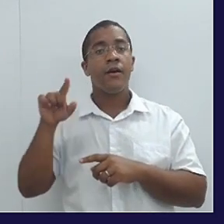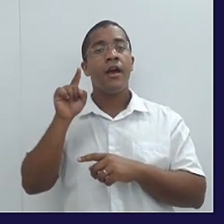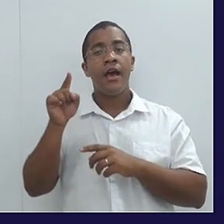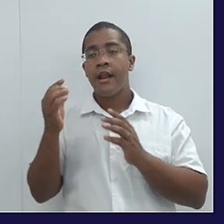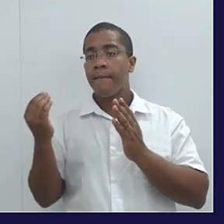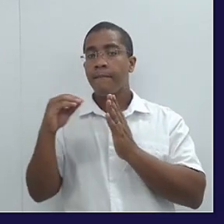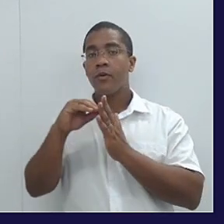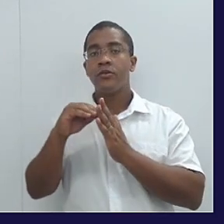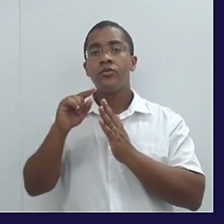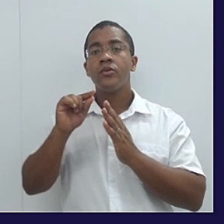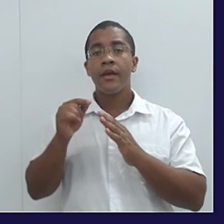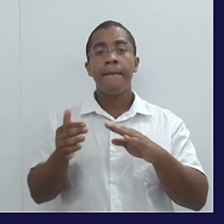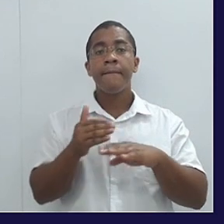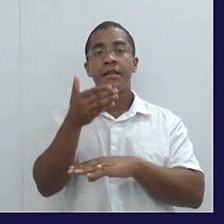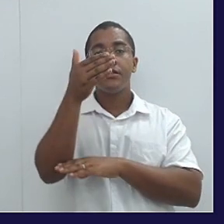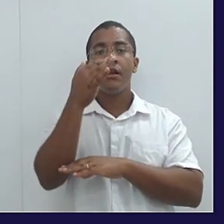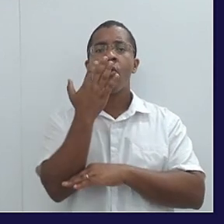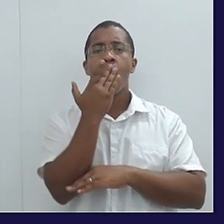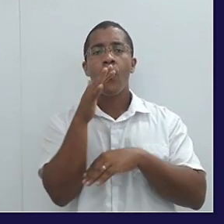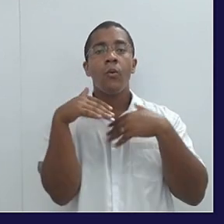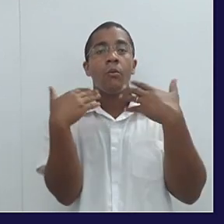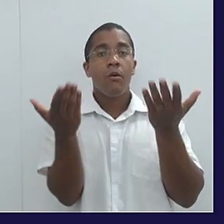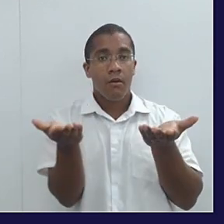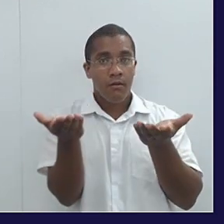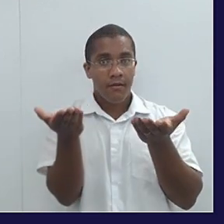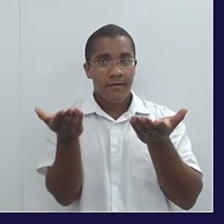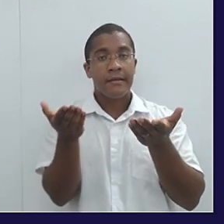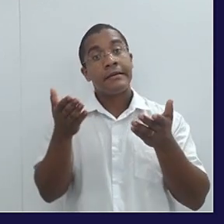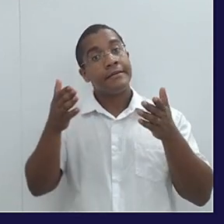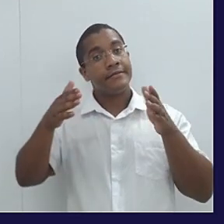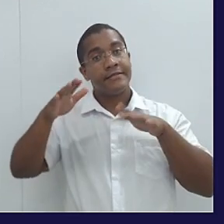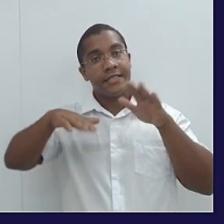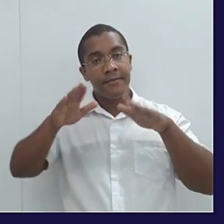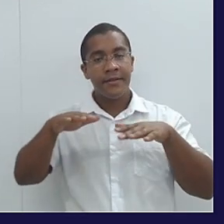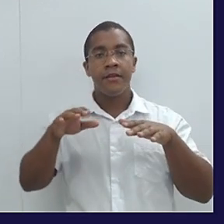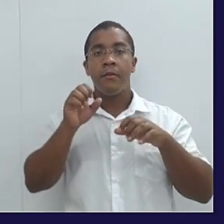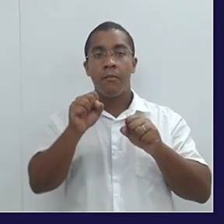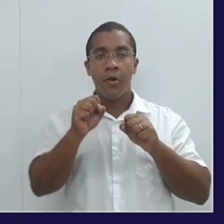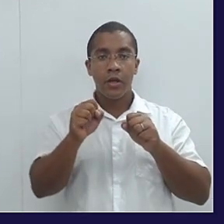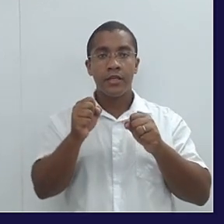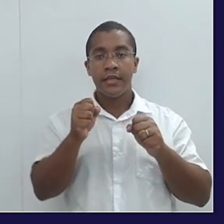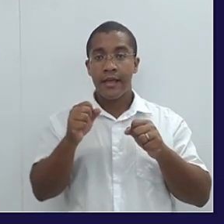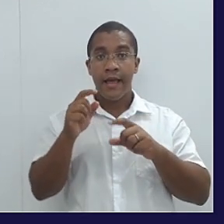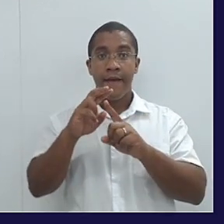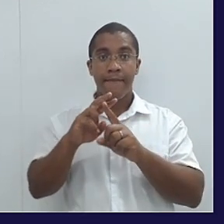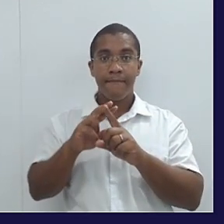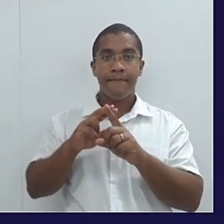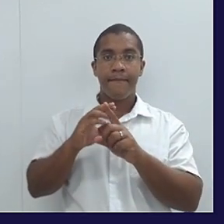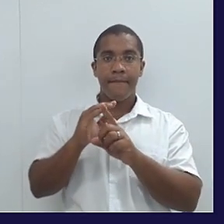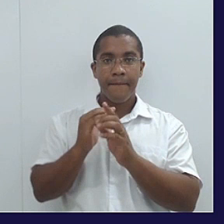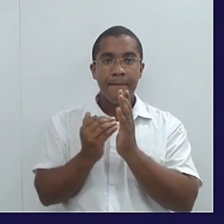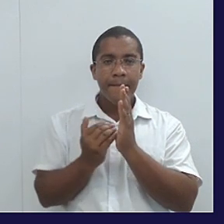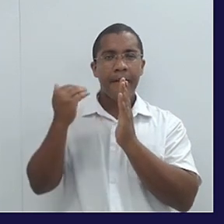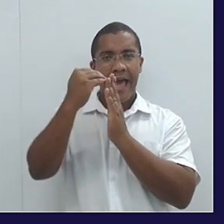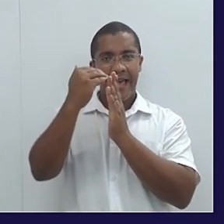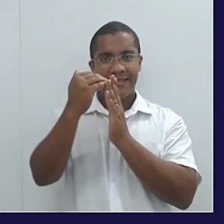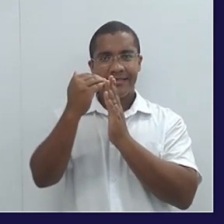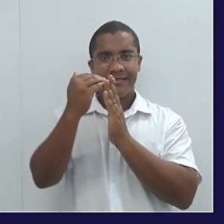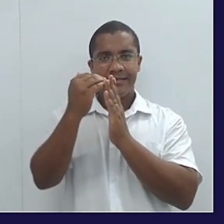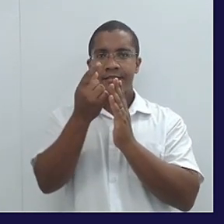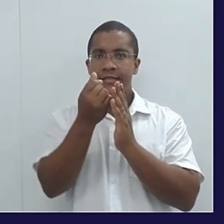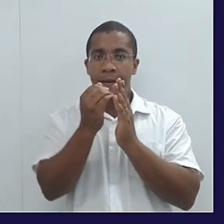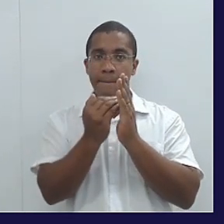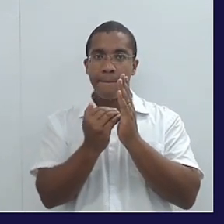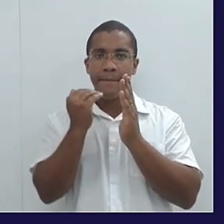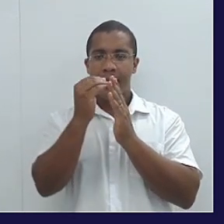ANEEL, vai determinar a cor da bandeira tarifária, que pode incluir uma cobrança extra para o